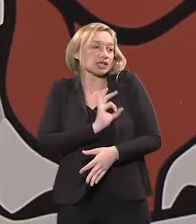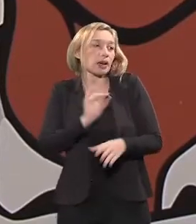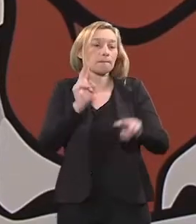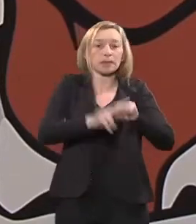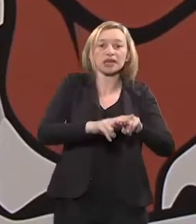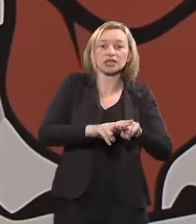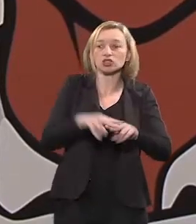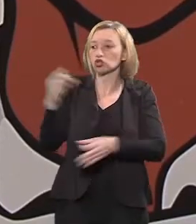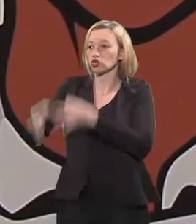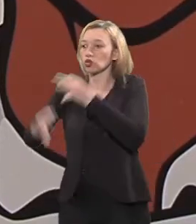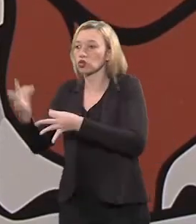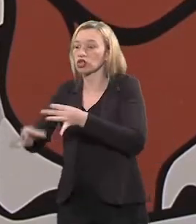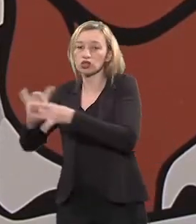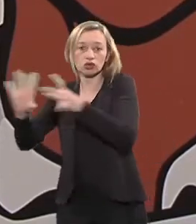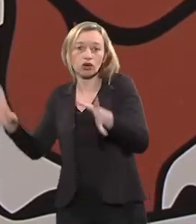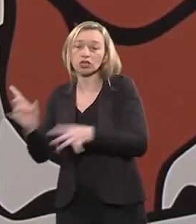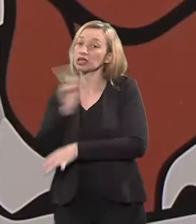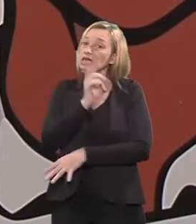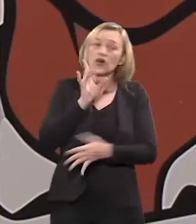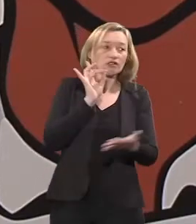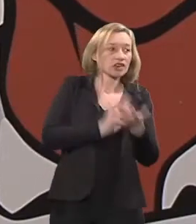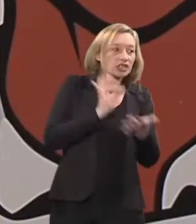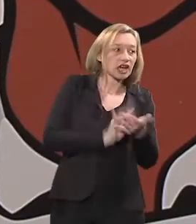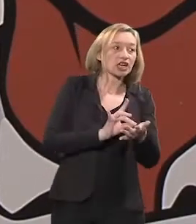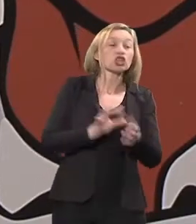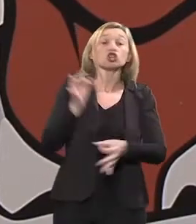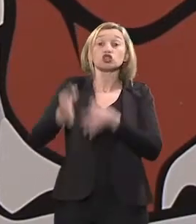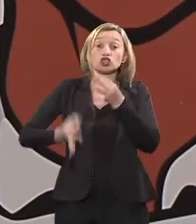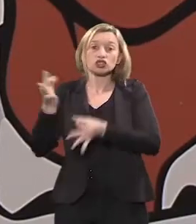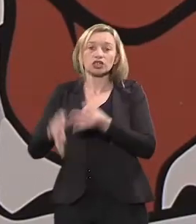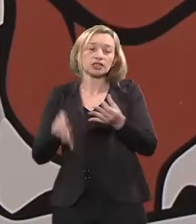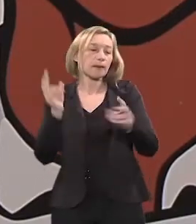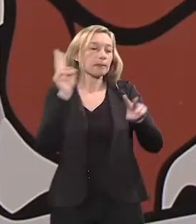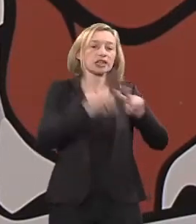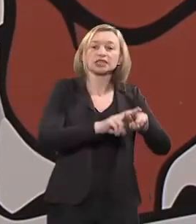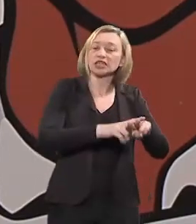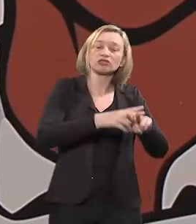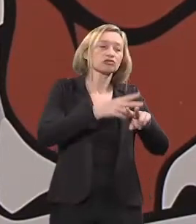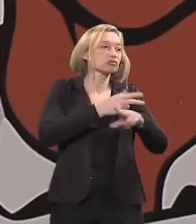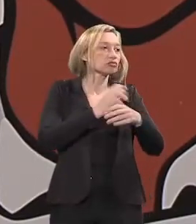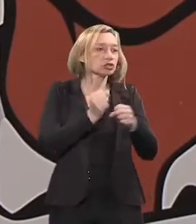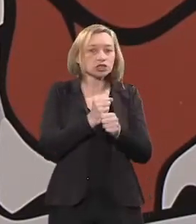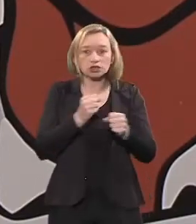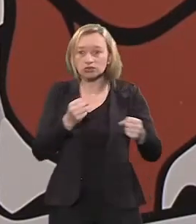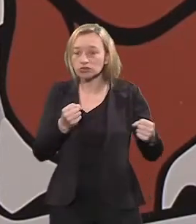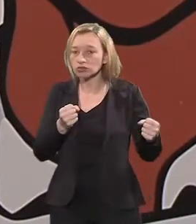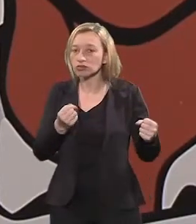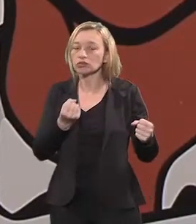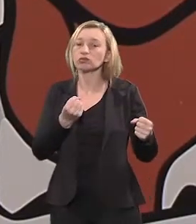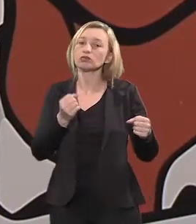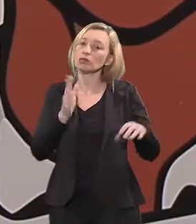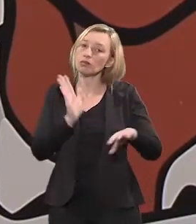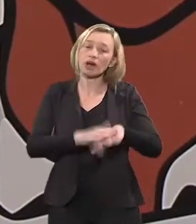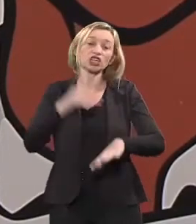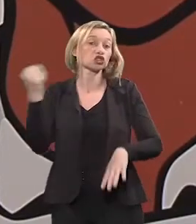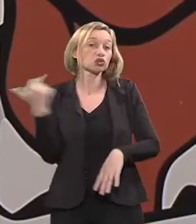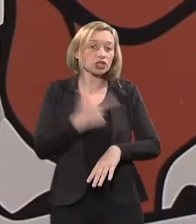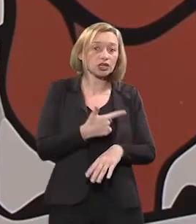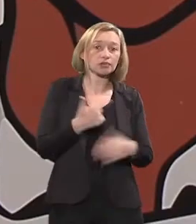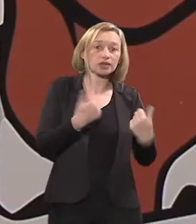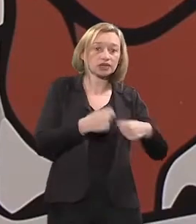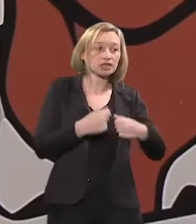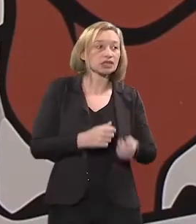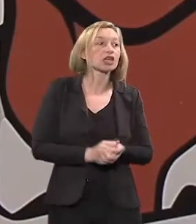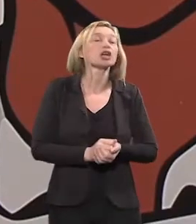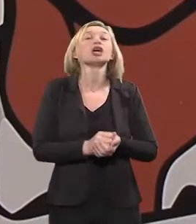polícia prende e o judiciário solta, não é verdade. Inclusive, o judiciário está prendendo muito. Muito mais do que